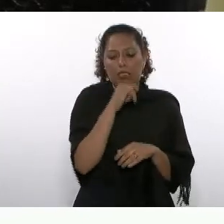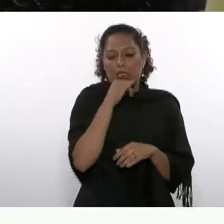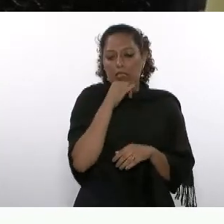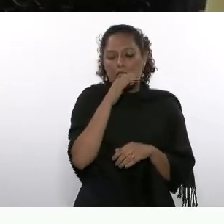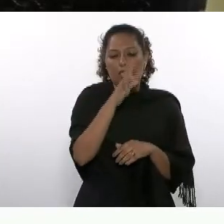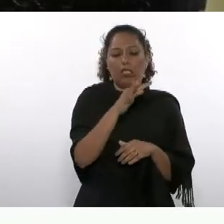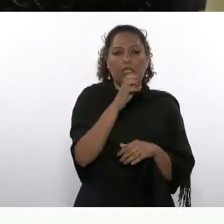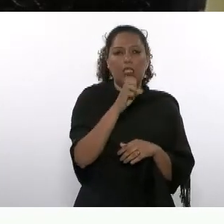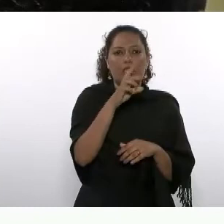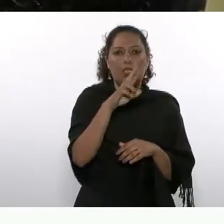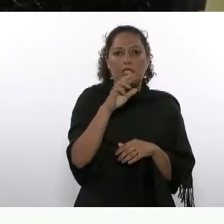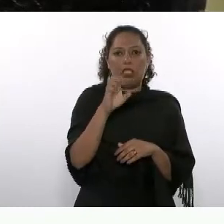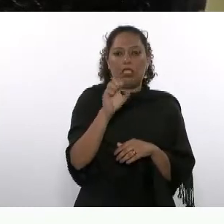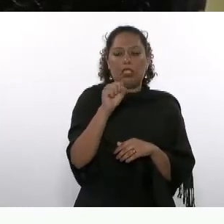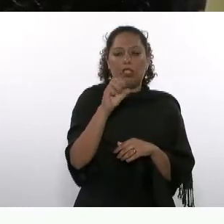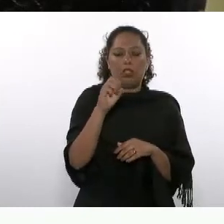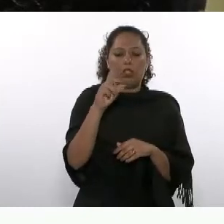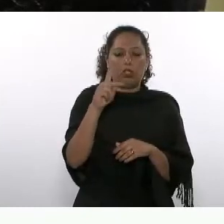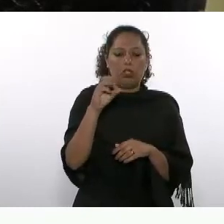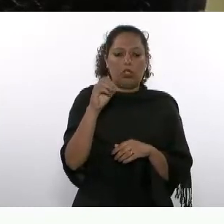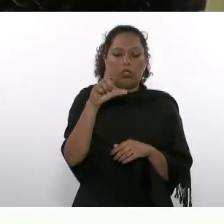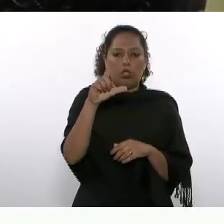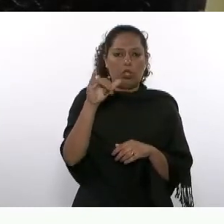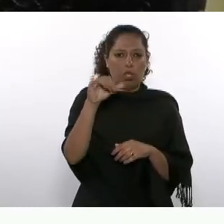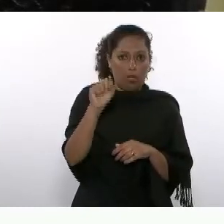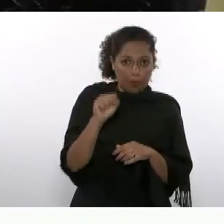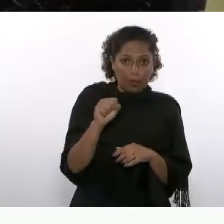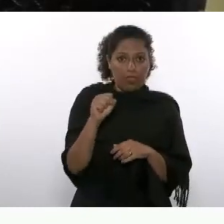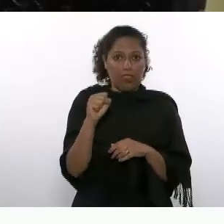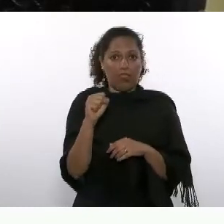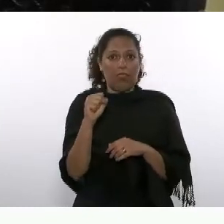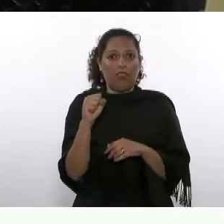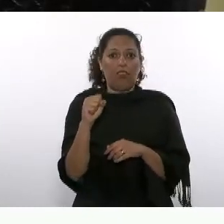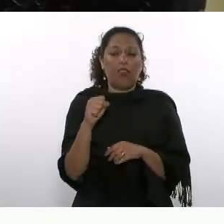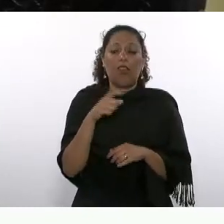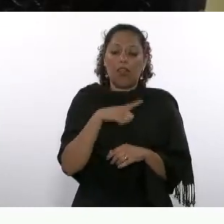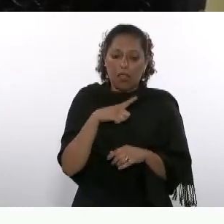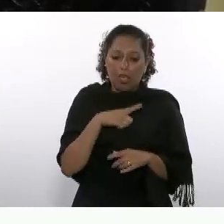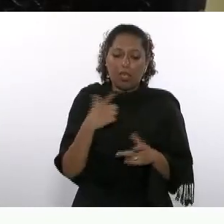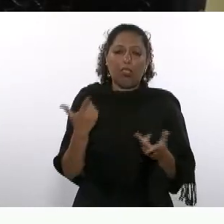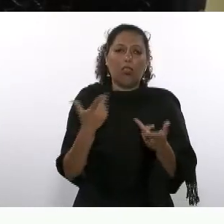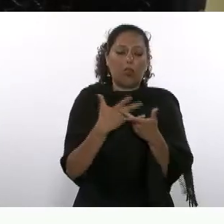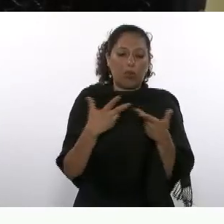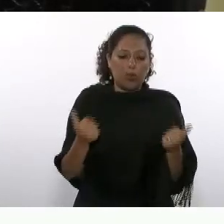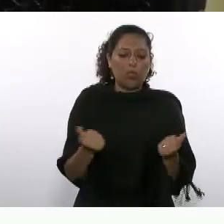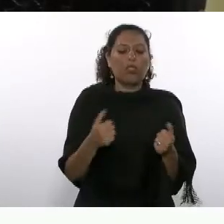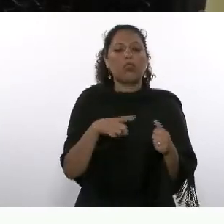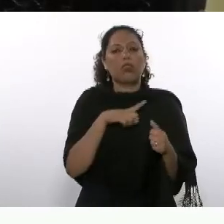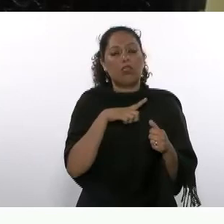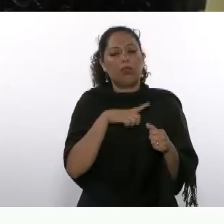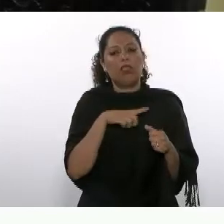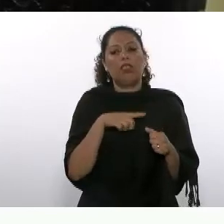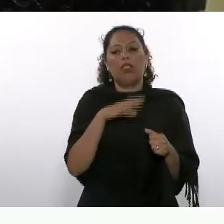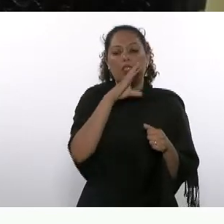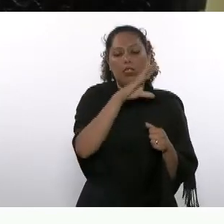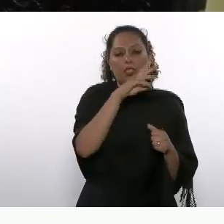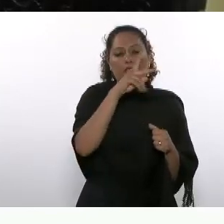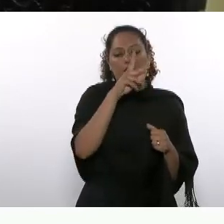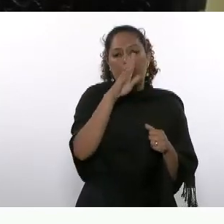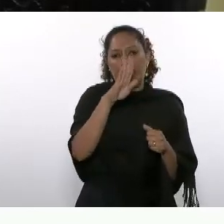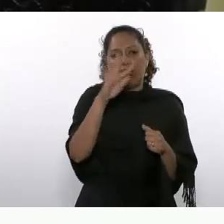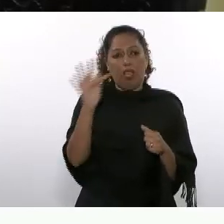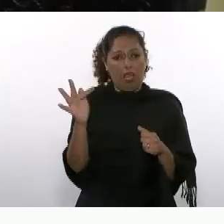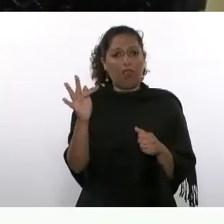por exemplo, não necessariamente no museu, ter um apêndice no museu no Maracanã, mas ter em Teresópolis, por exemplo, uma cidade com